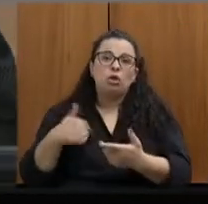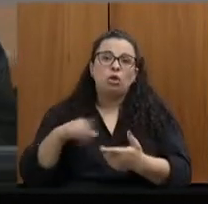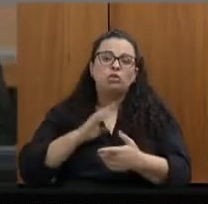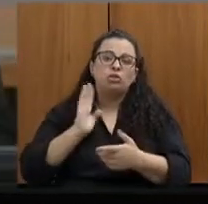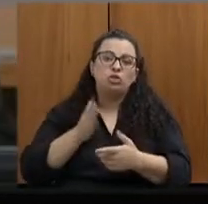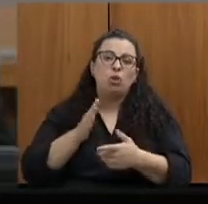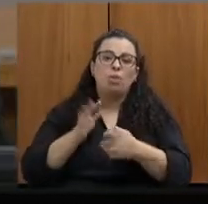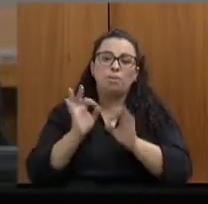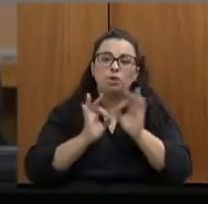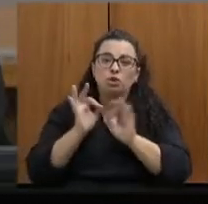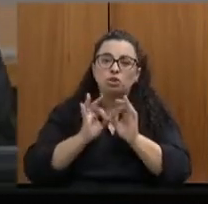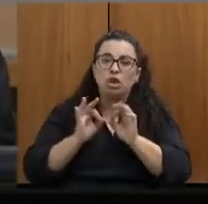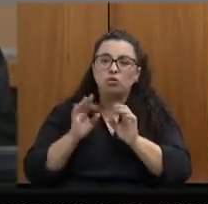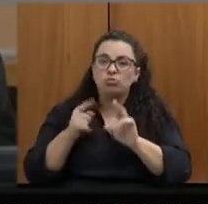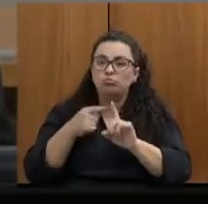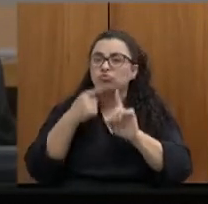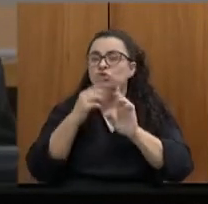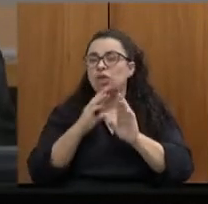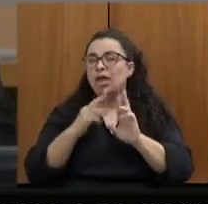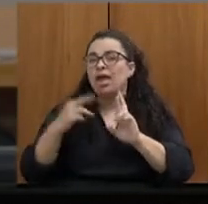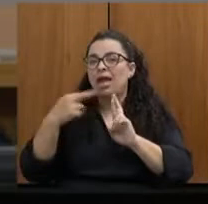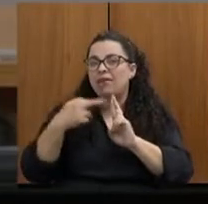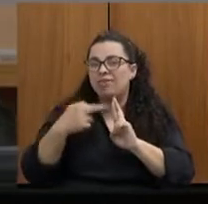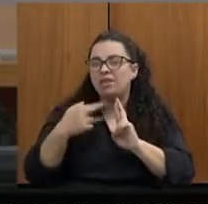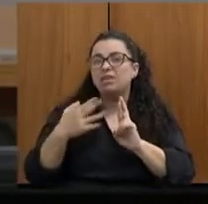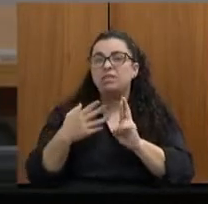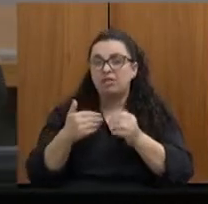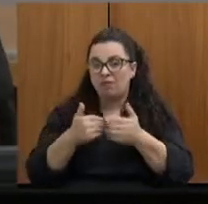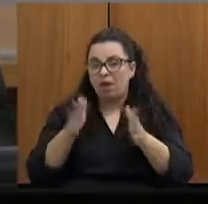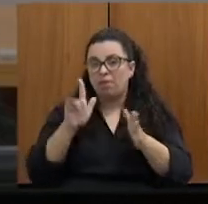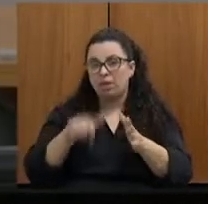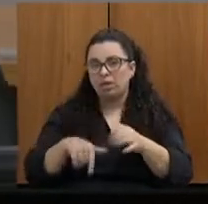acontecer na região metropolitana. Eu estou também conversando com o